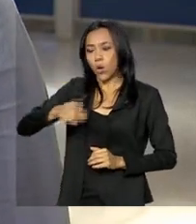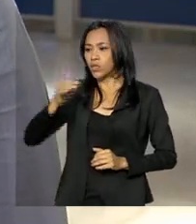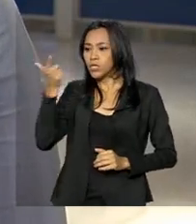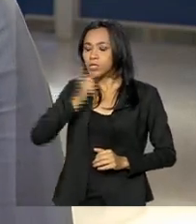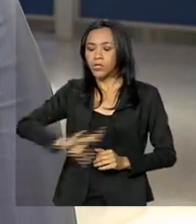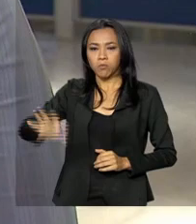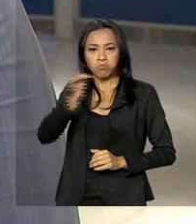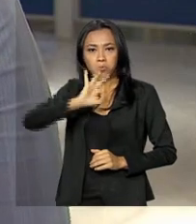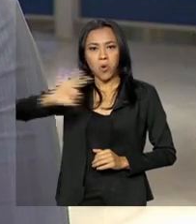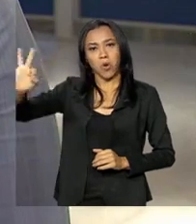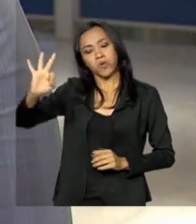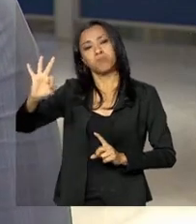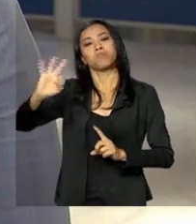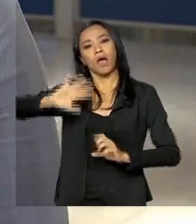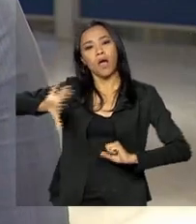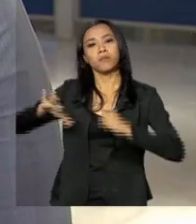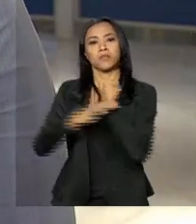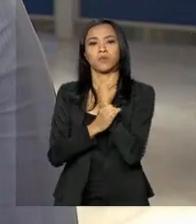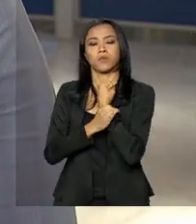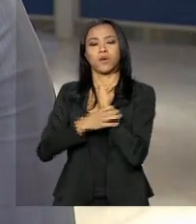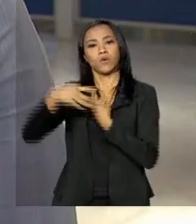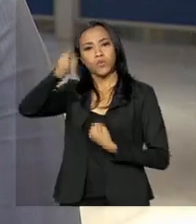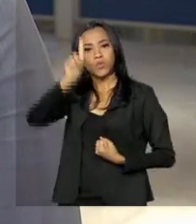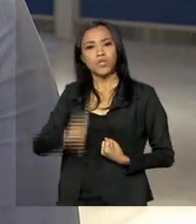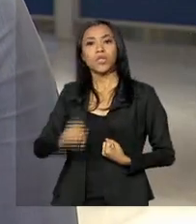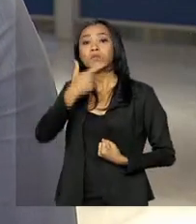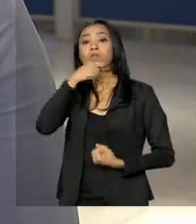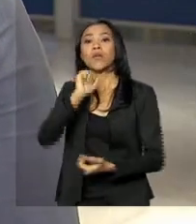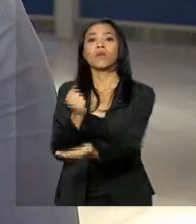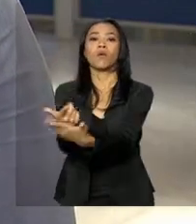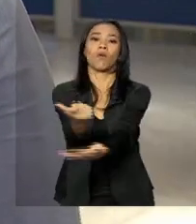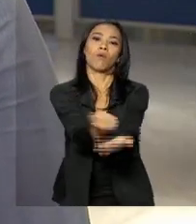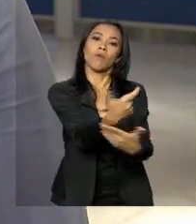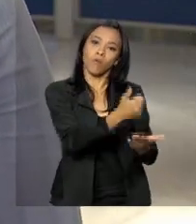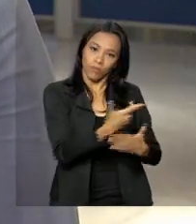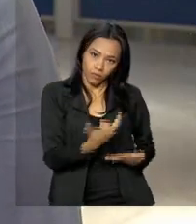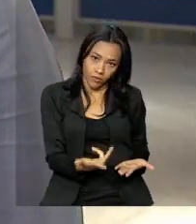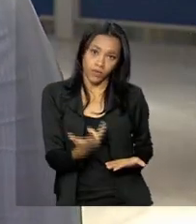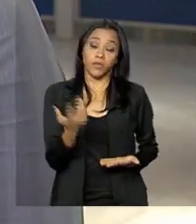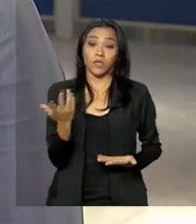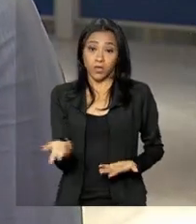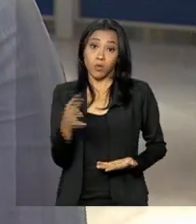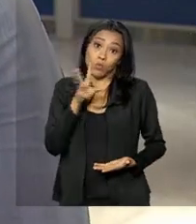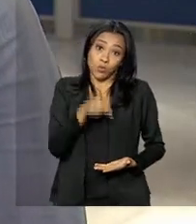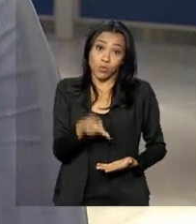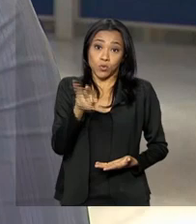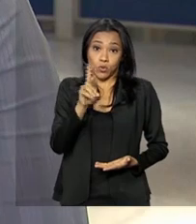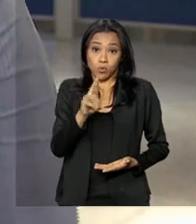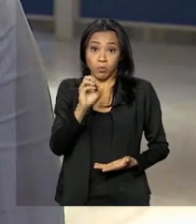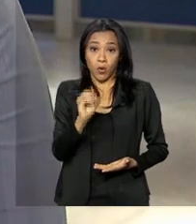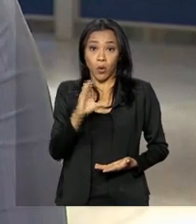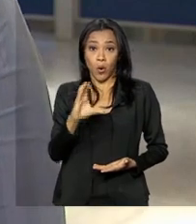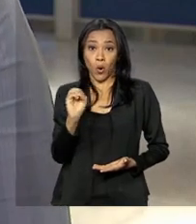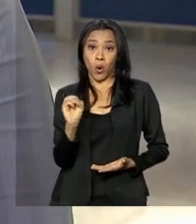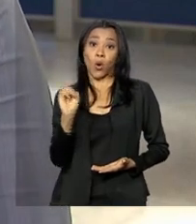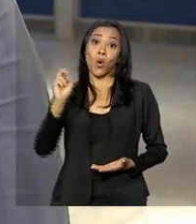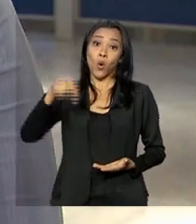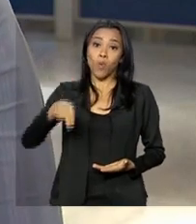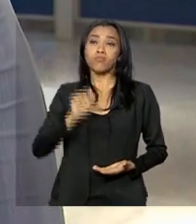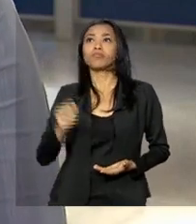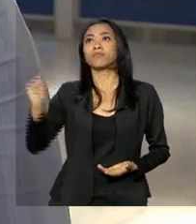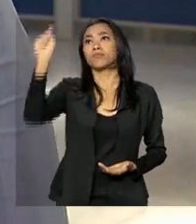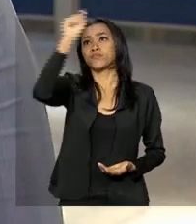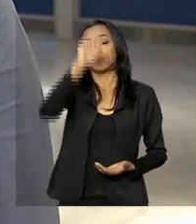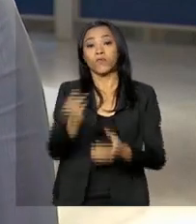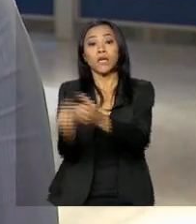no pra garantir os direitos dos consumidores os procons por exemplo eles foram criados com base